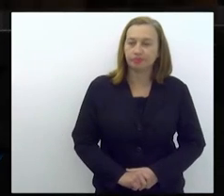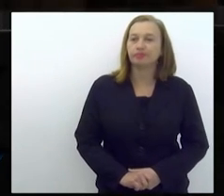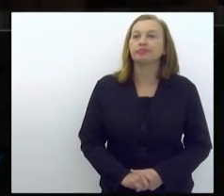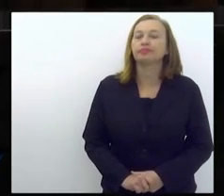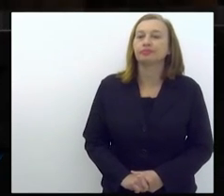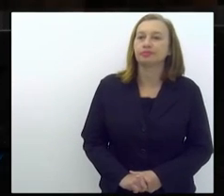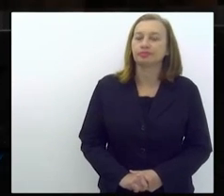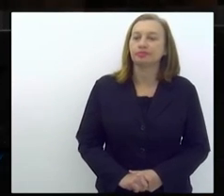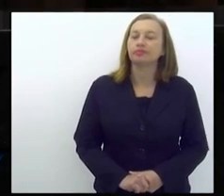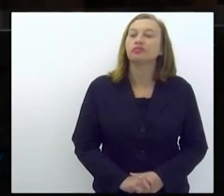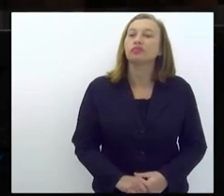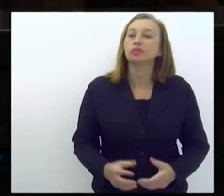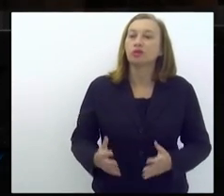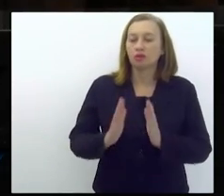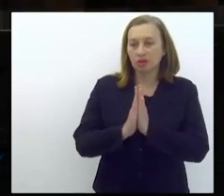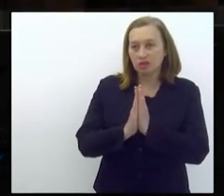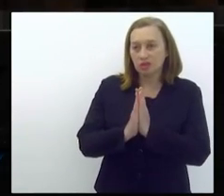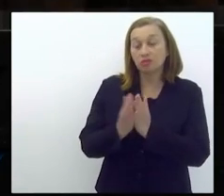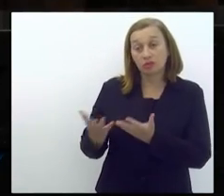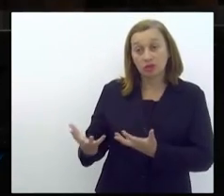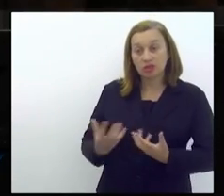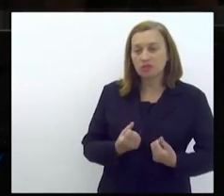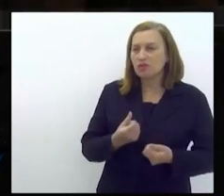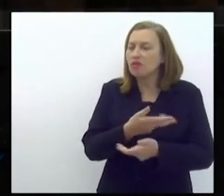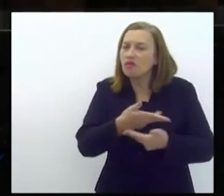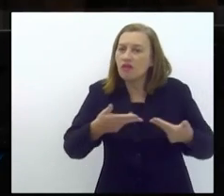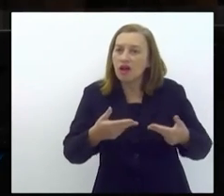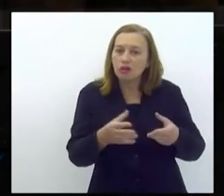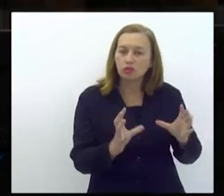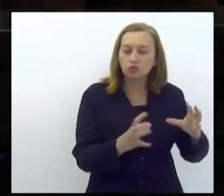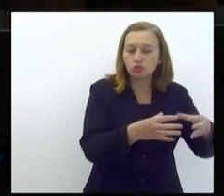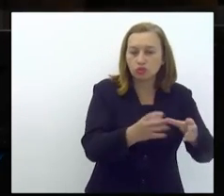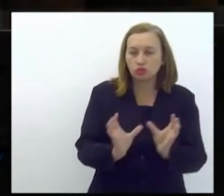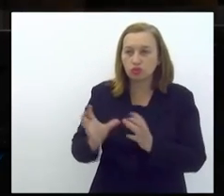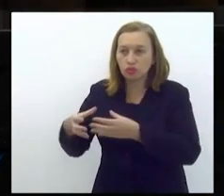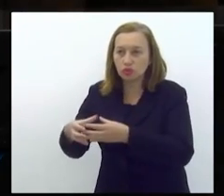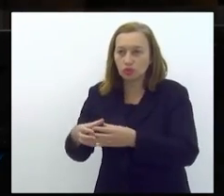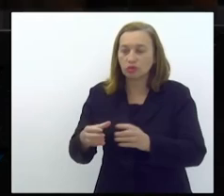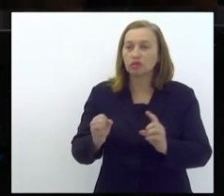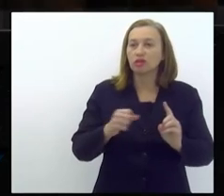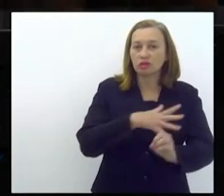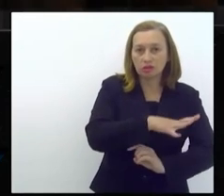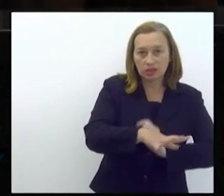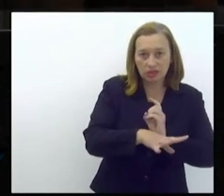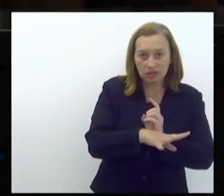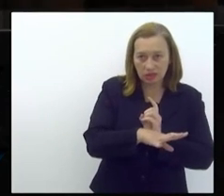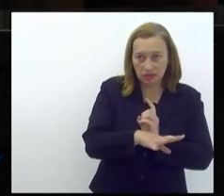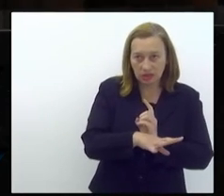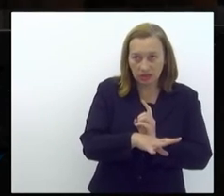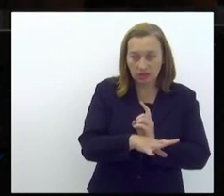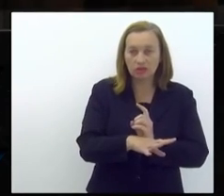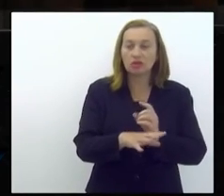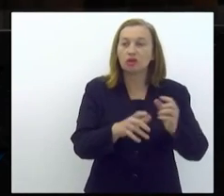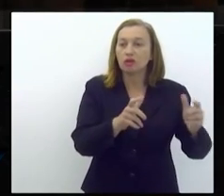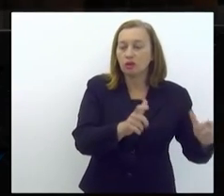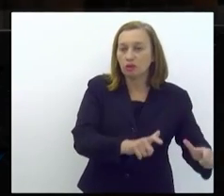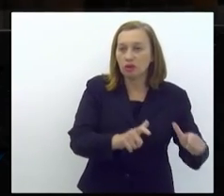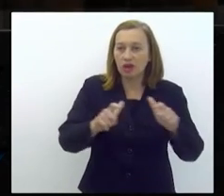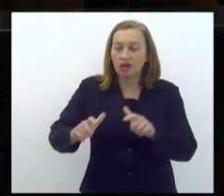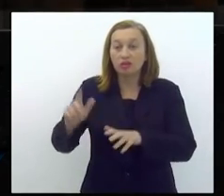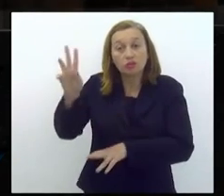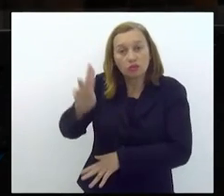que tenham recebido são várias organizações da sociedade civil instâncias partidárias